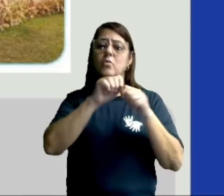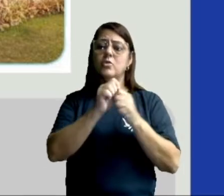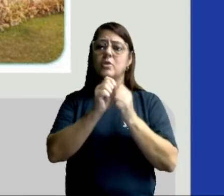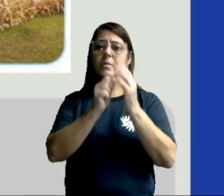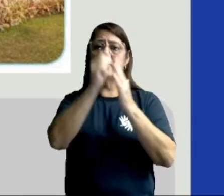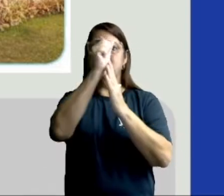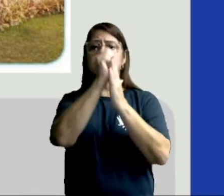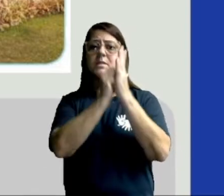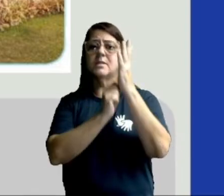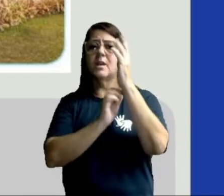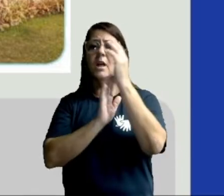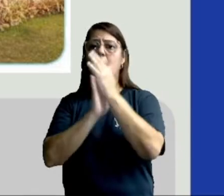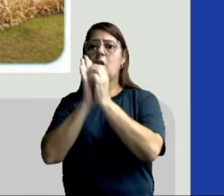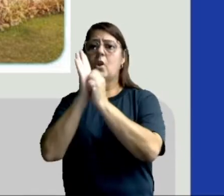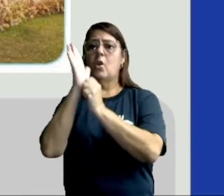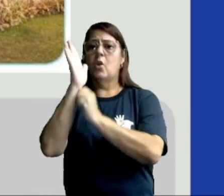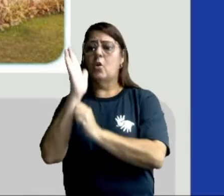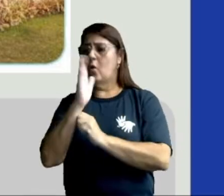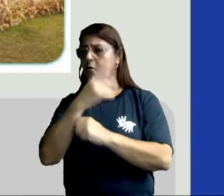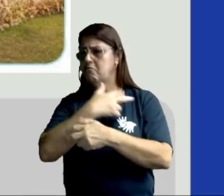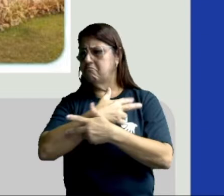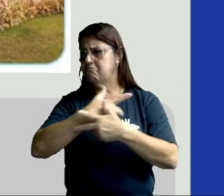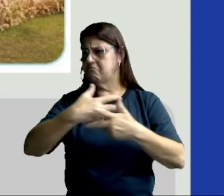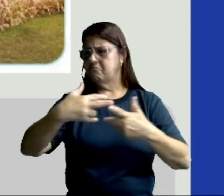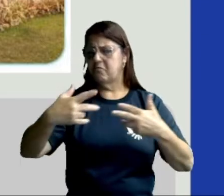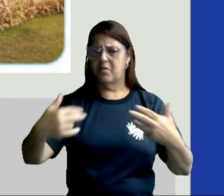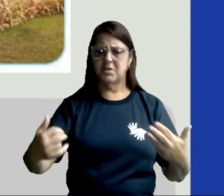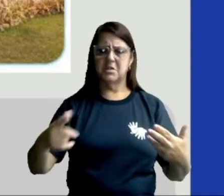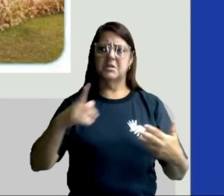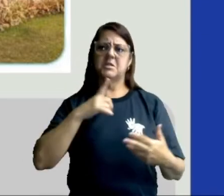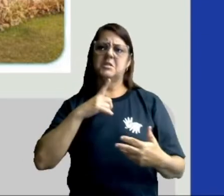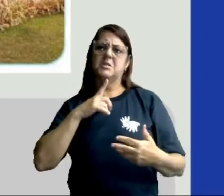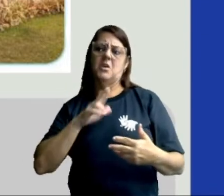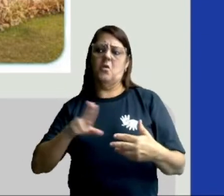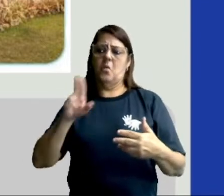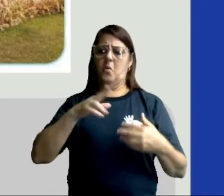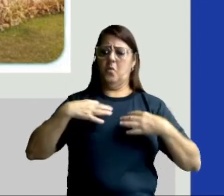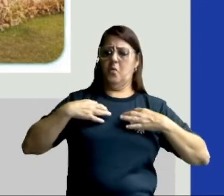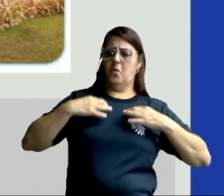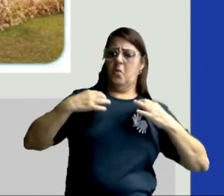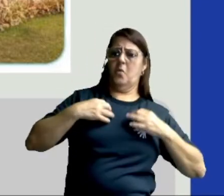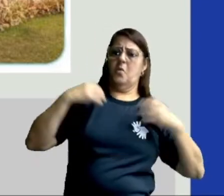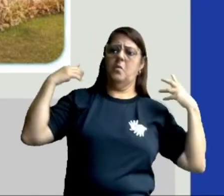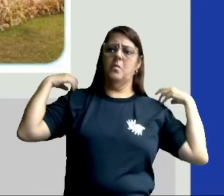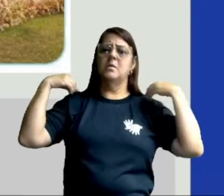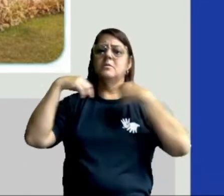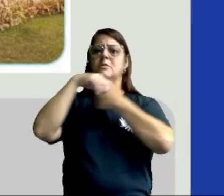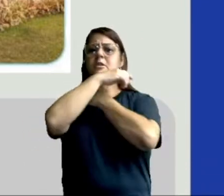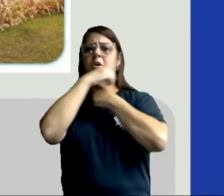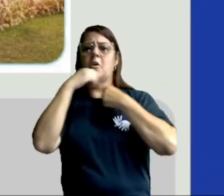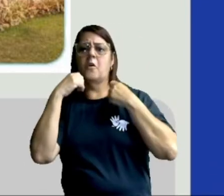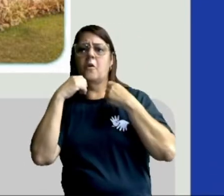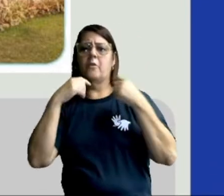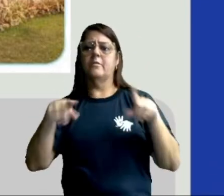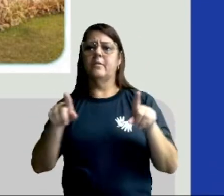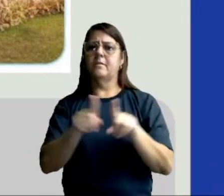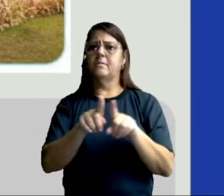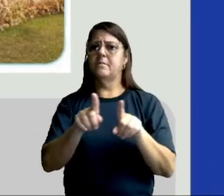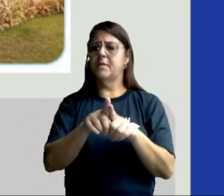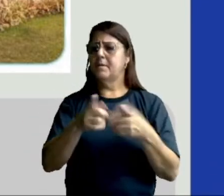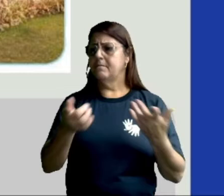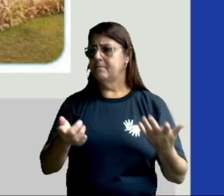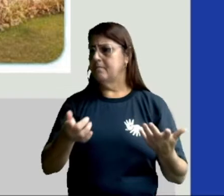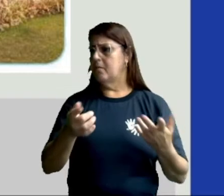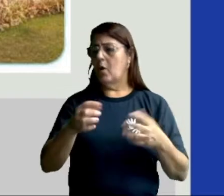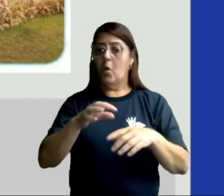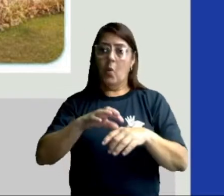vai ser útil para confeccionar várias peças de vestimentas e de utensílios domésticos. A gente pode dar o exemplo também